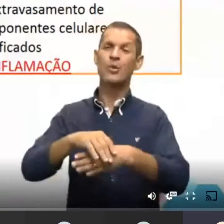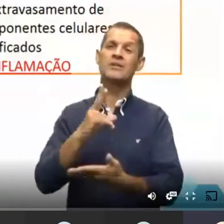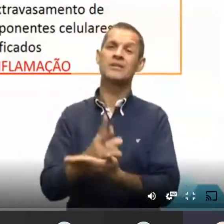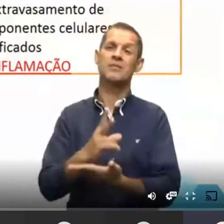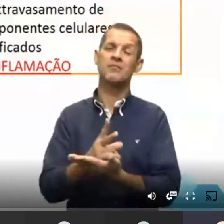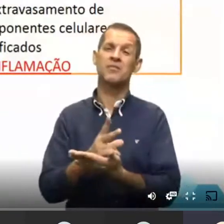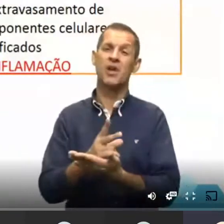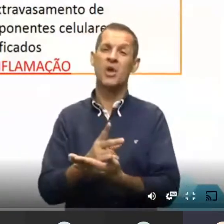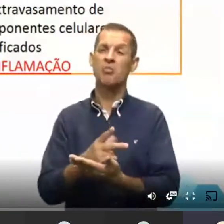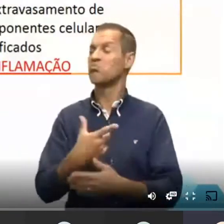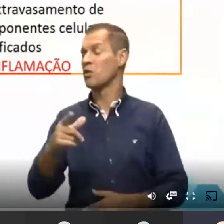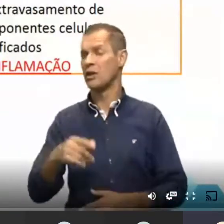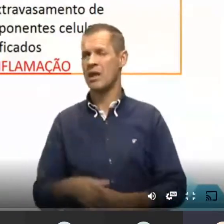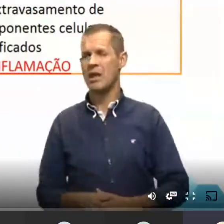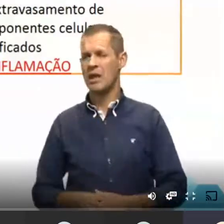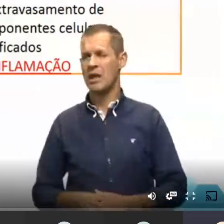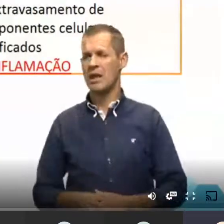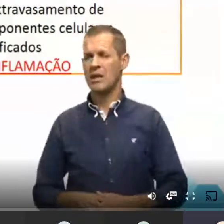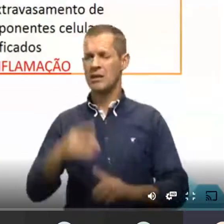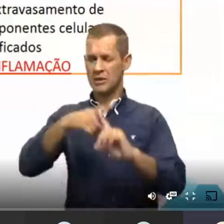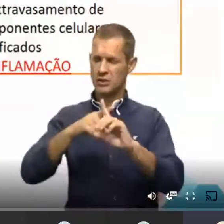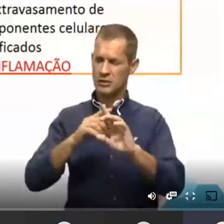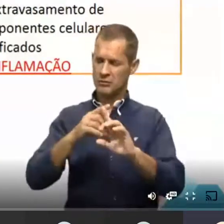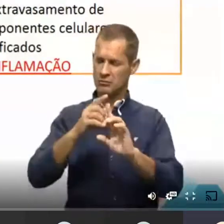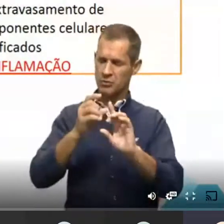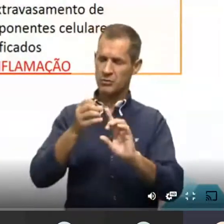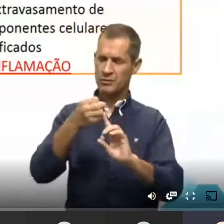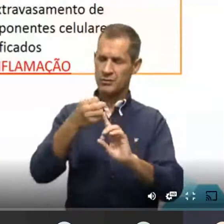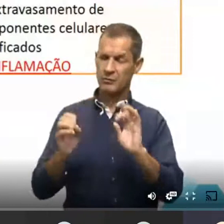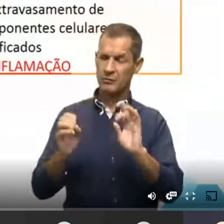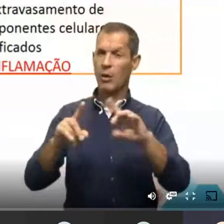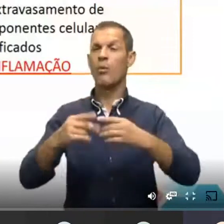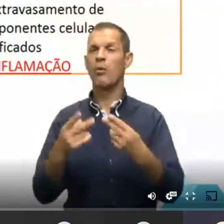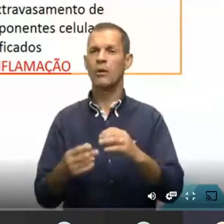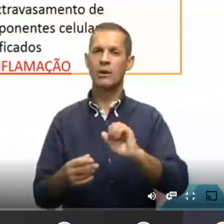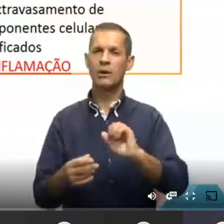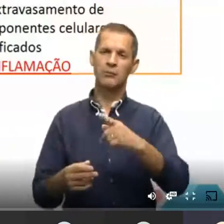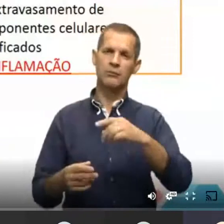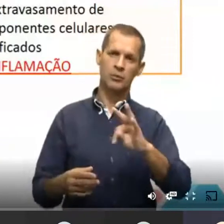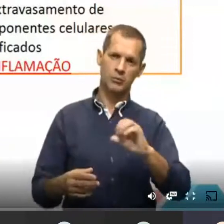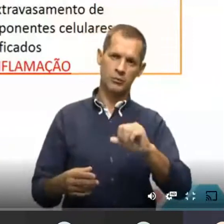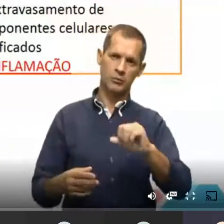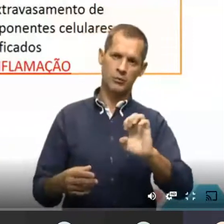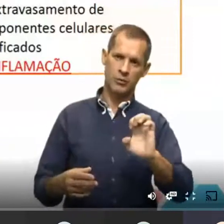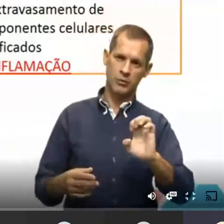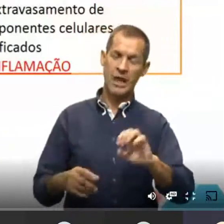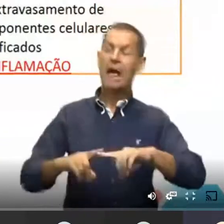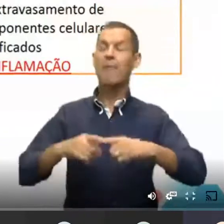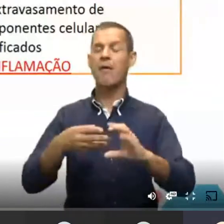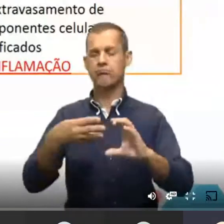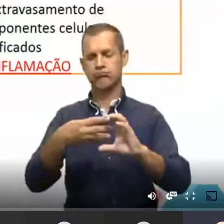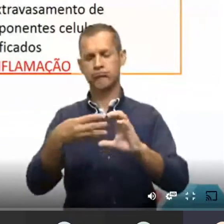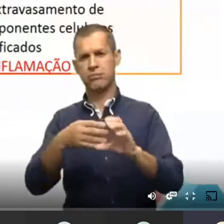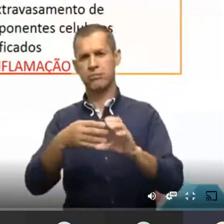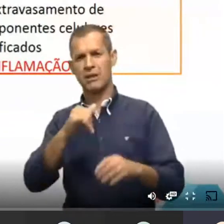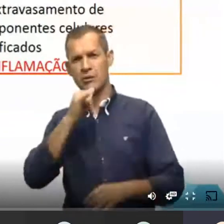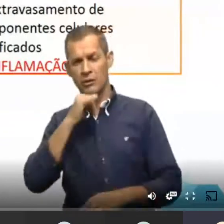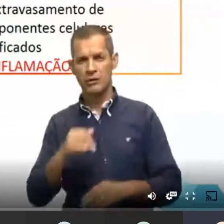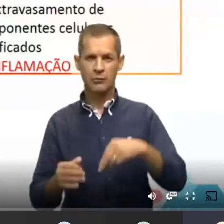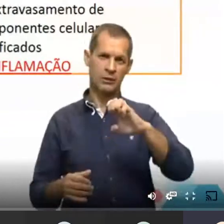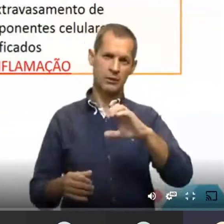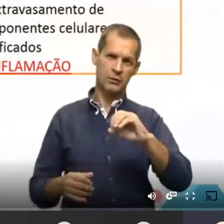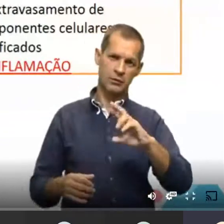patológica. Não vai possuir passos específicos, assim como a apoptose. A célula, no caso